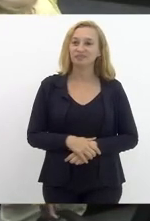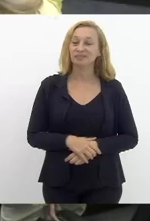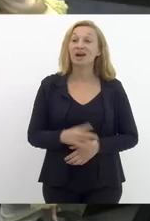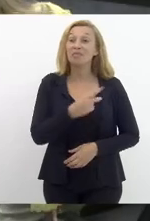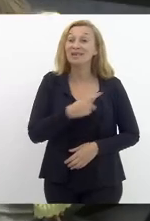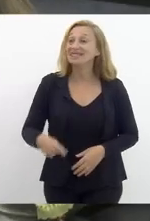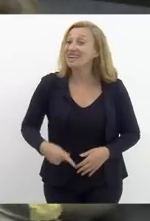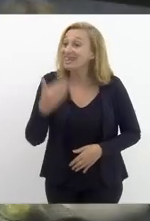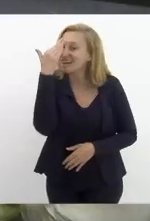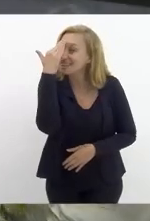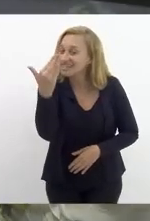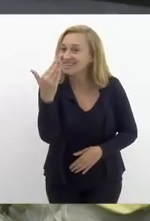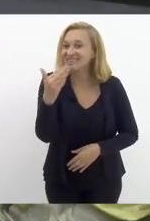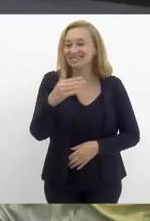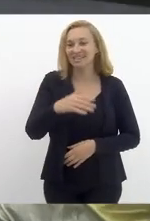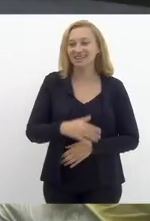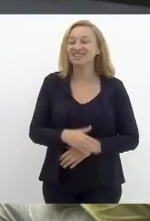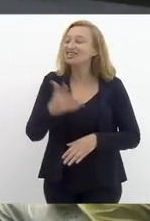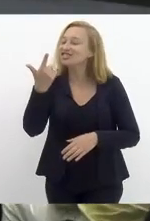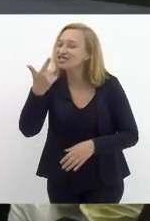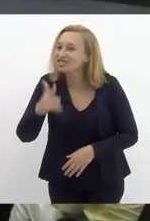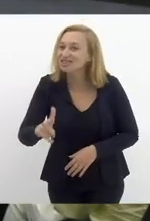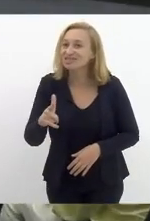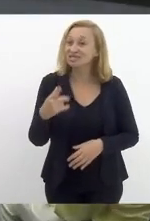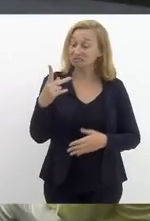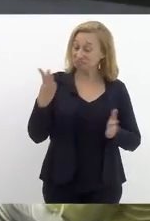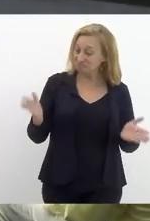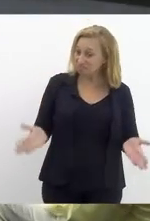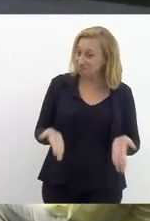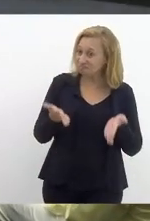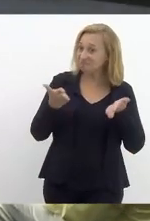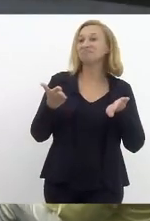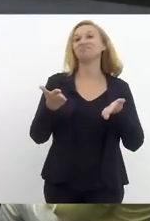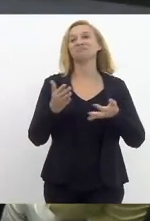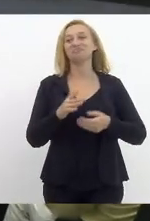Presidente, agradecer mais uma vez a tua iniciativa,